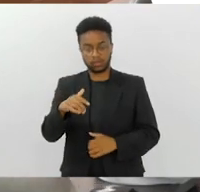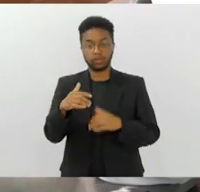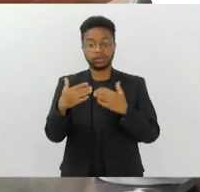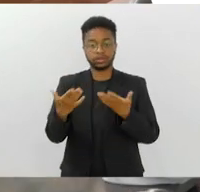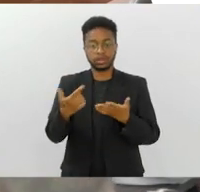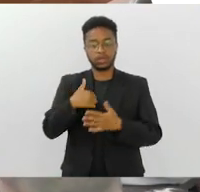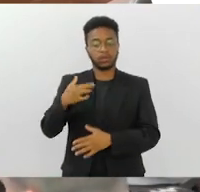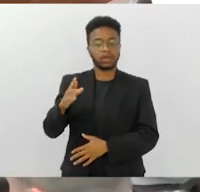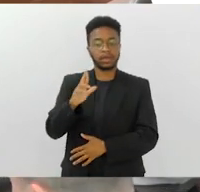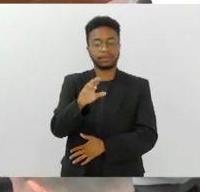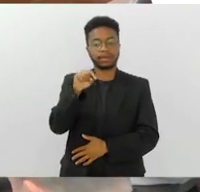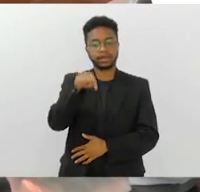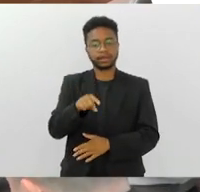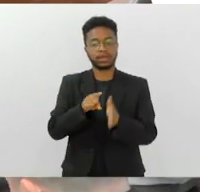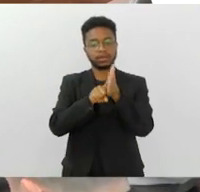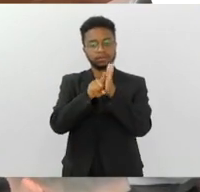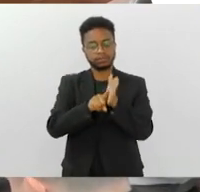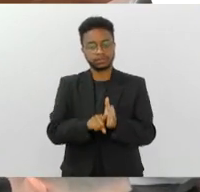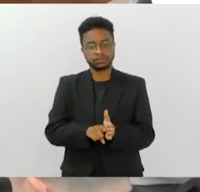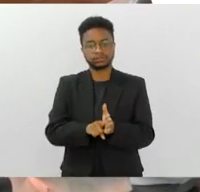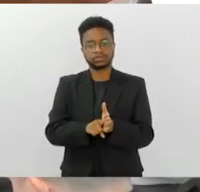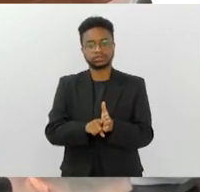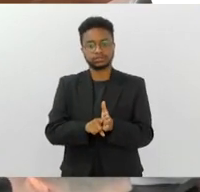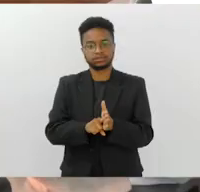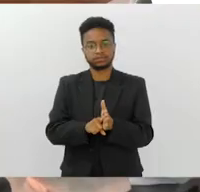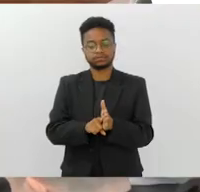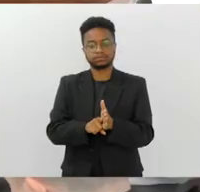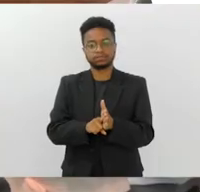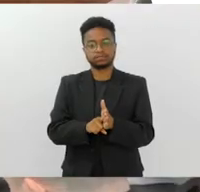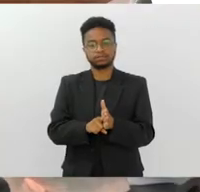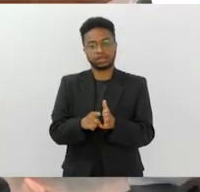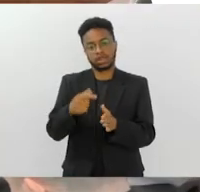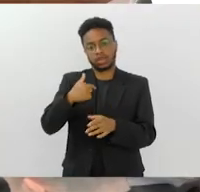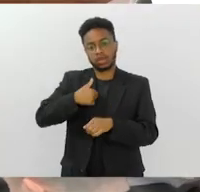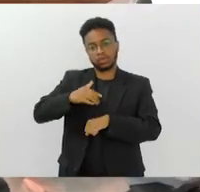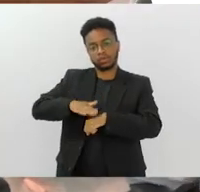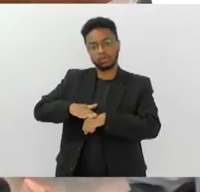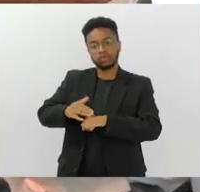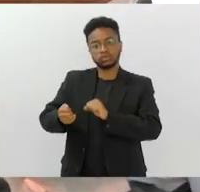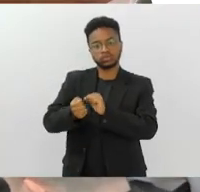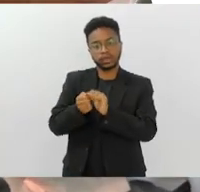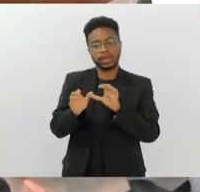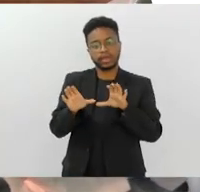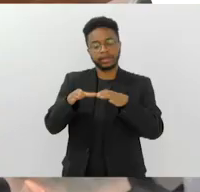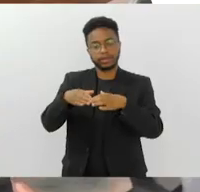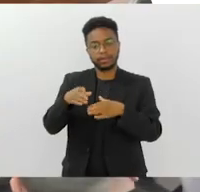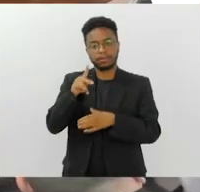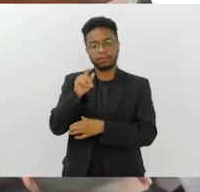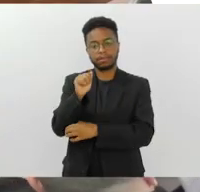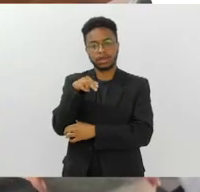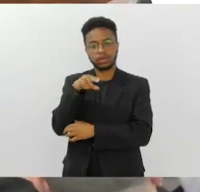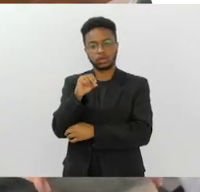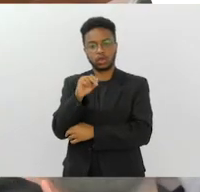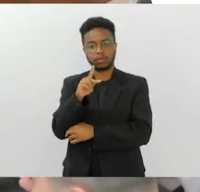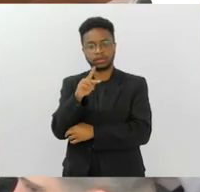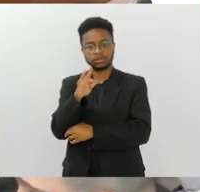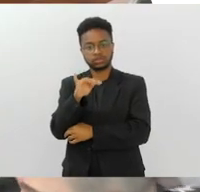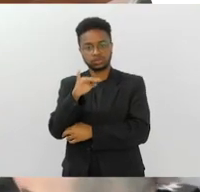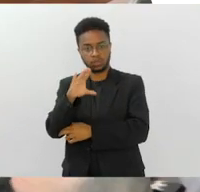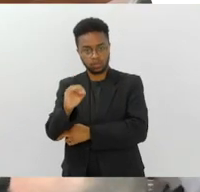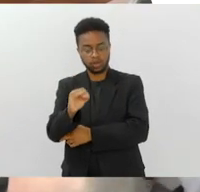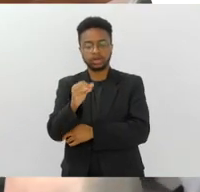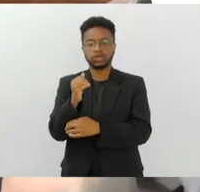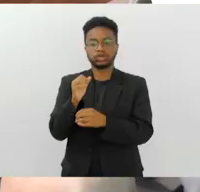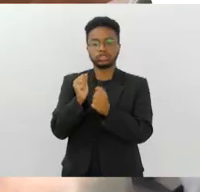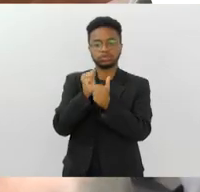represento aqui a pesquisa eh desenvolvida por mim juntamente com a equipe do panóptico eh Esporte dados